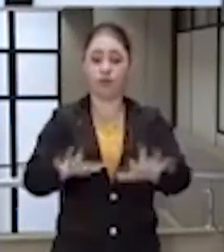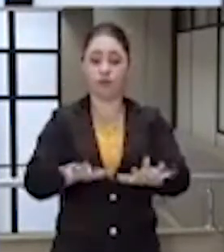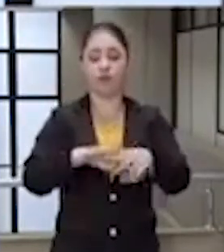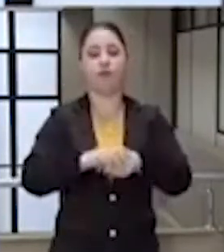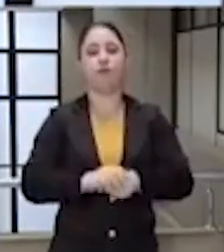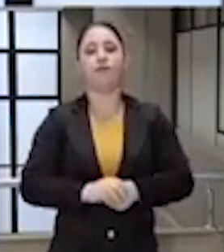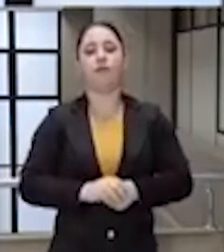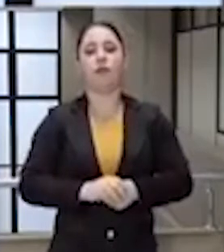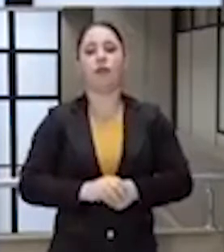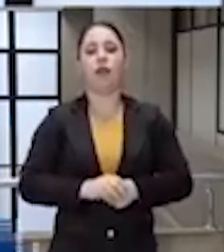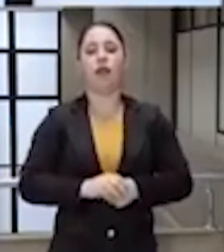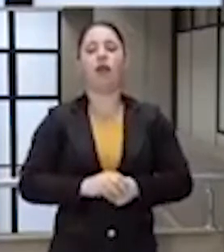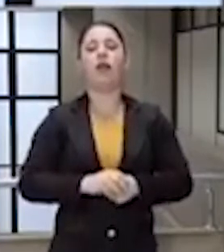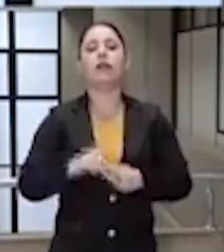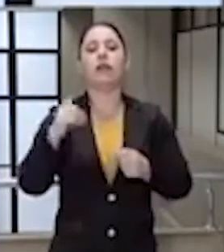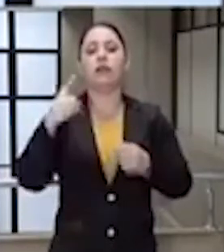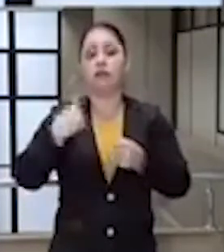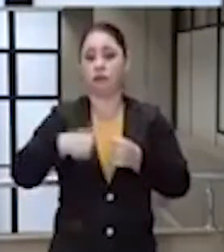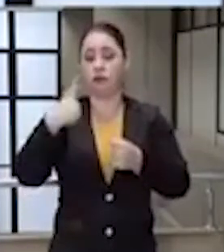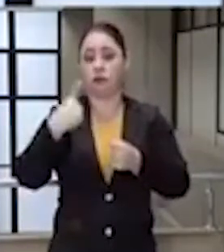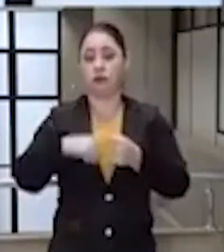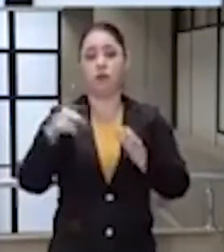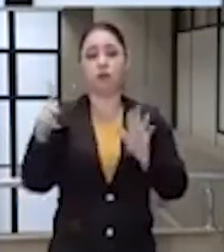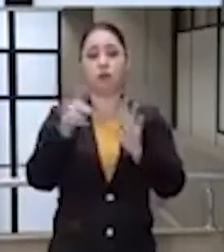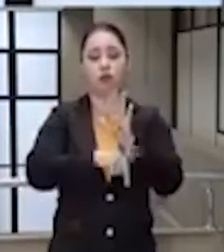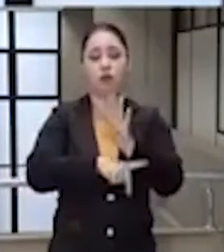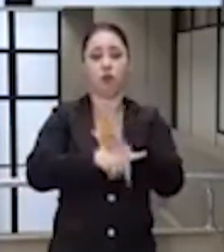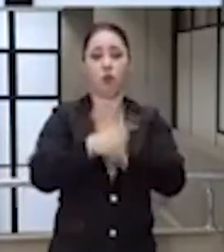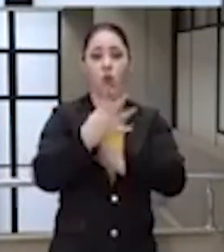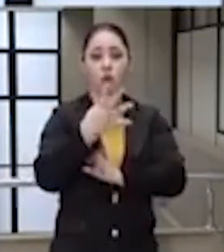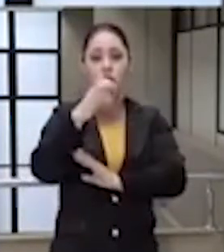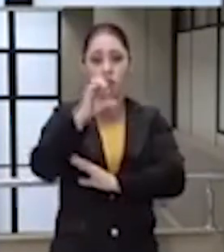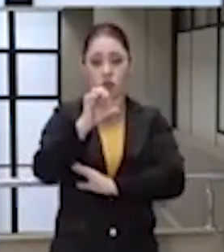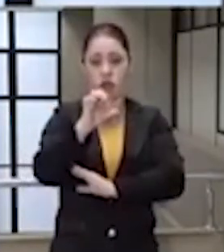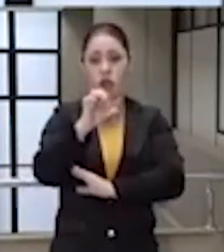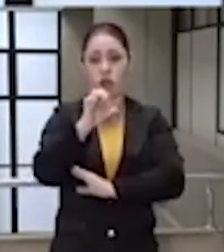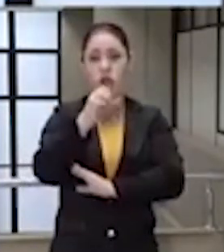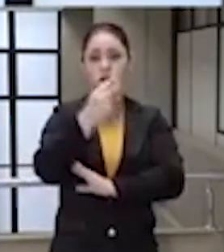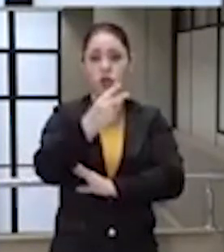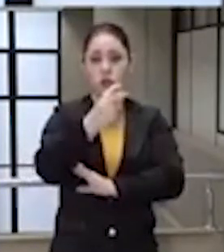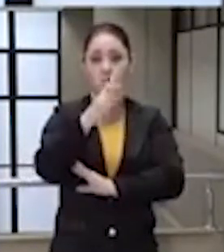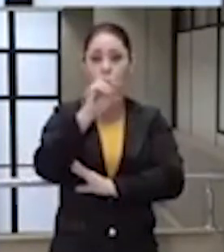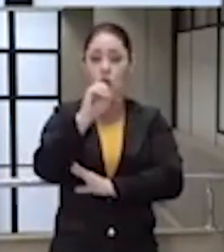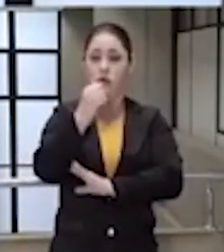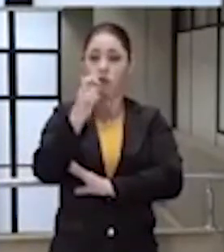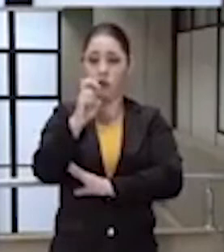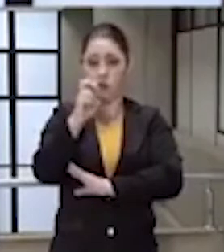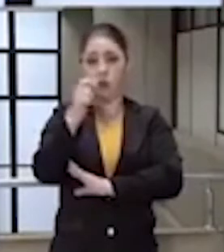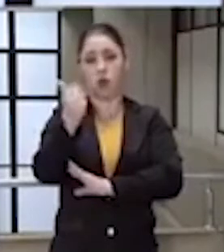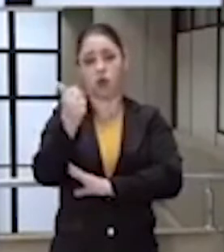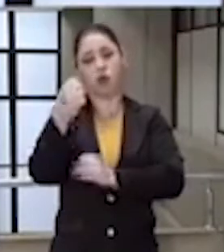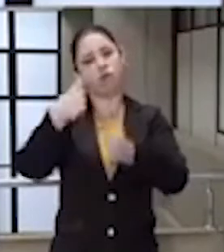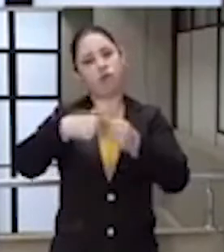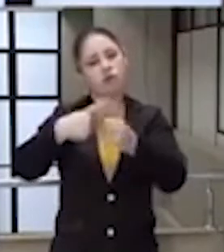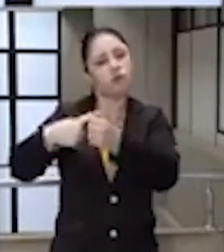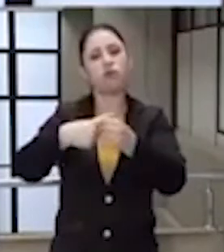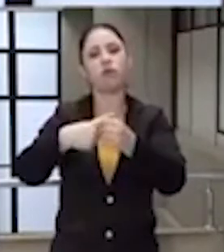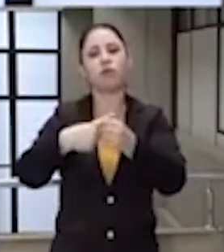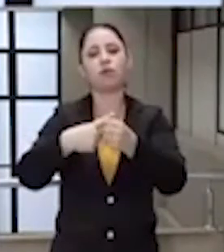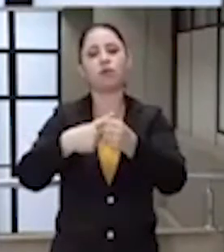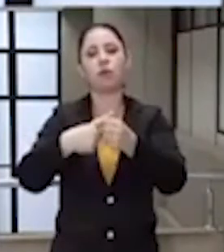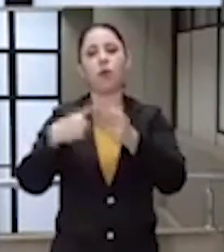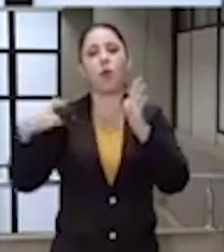pública. São eles os projetos de lei de número 49, 50 e 51 para os respectivos